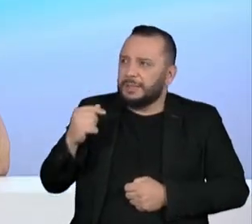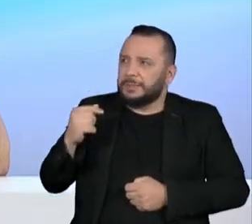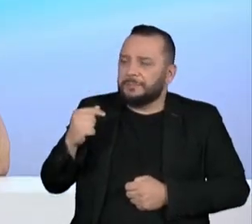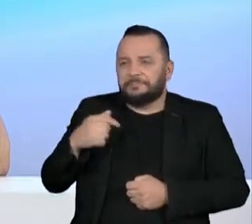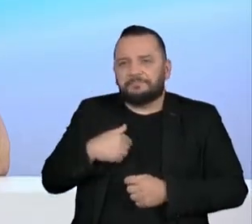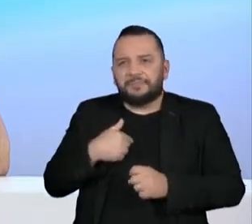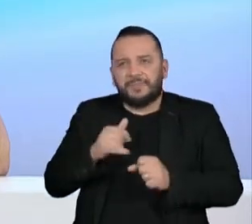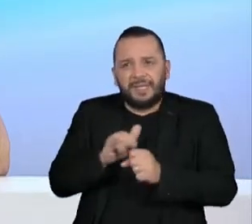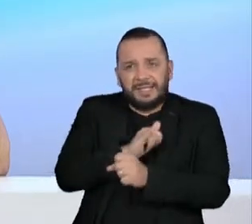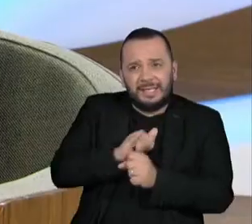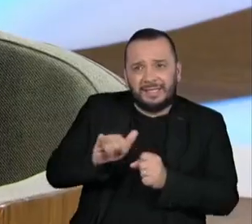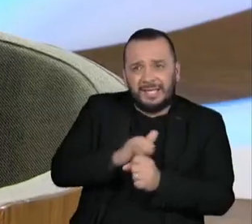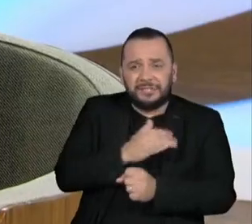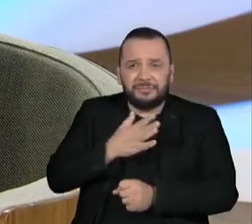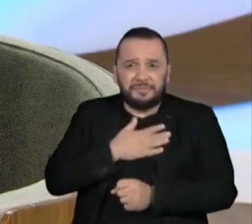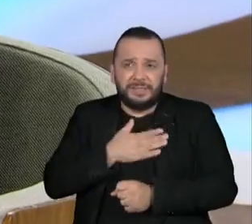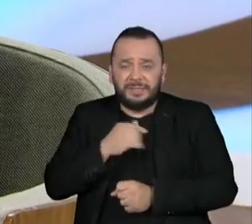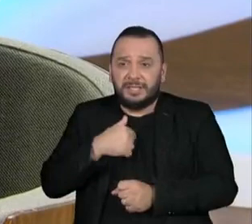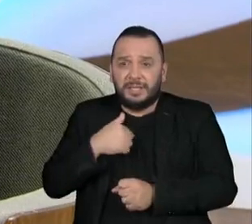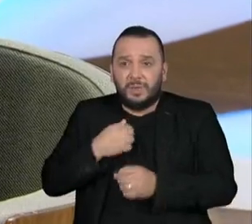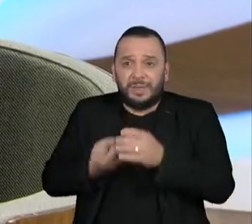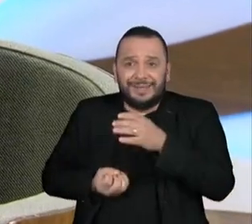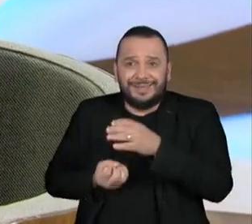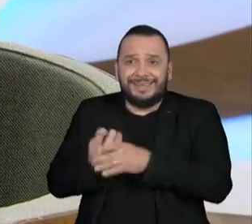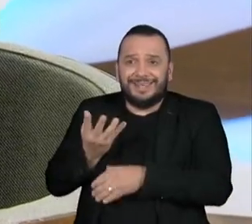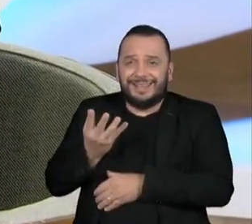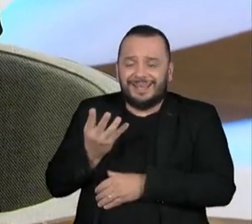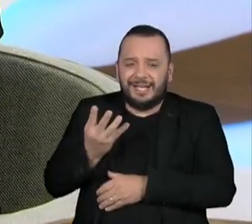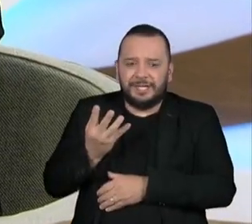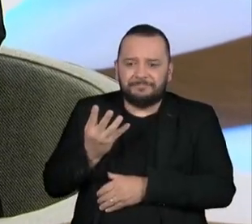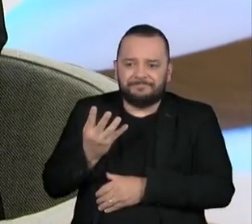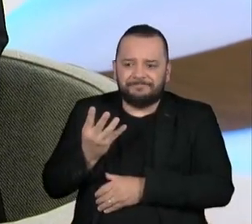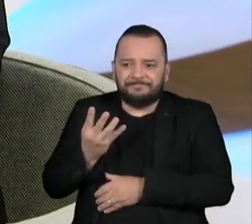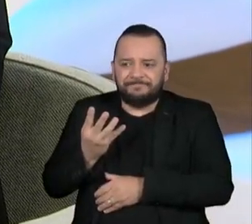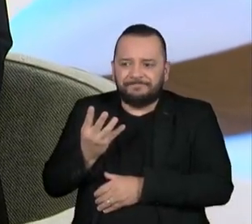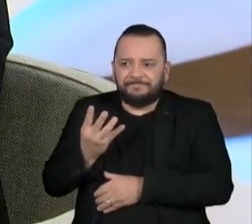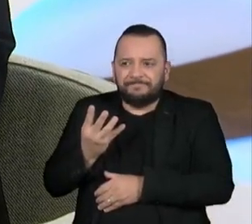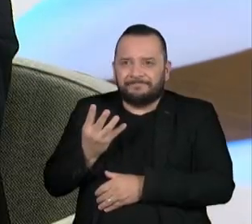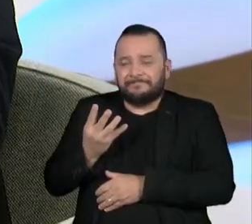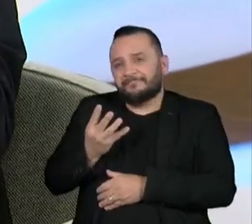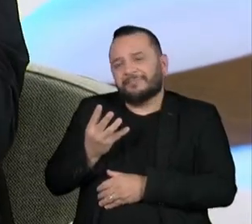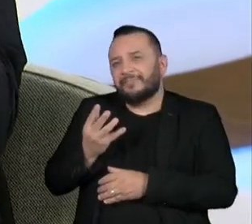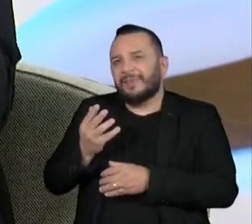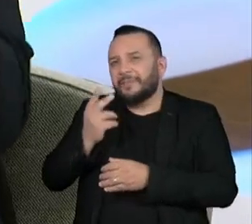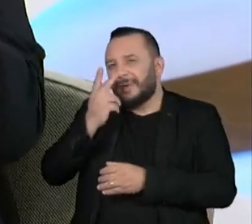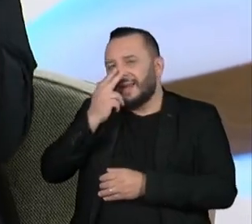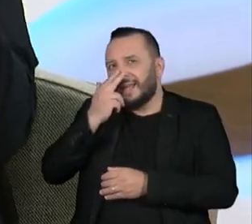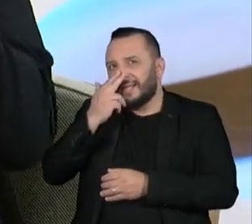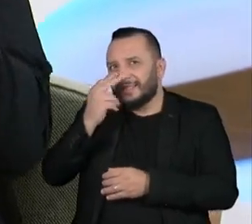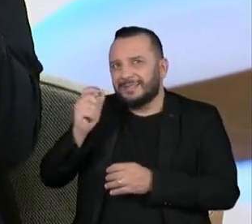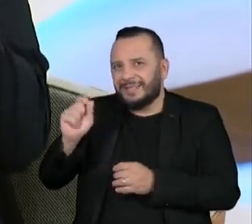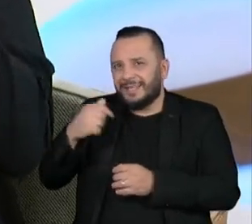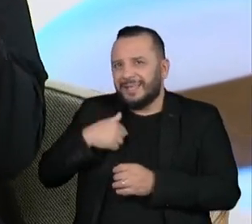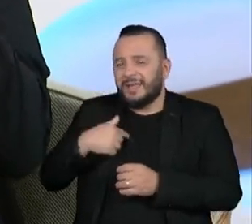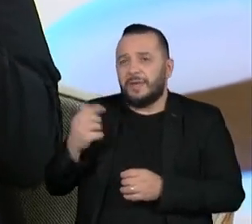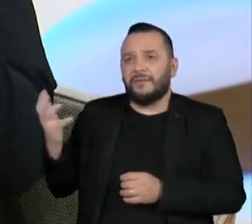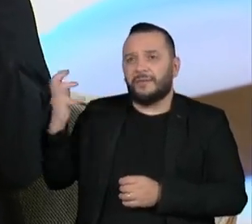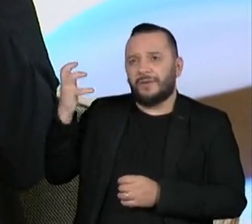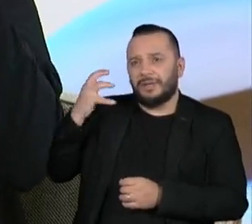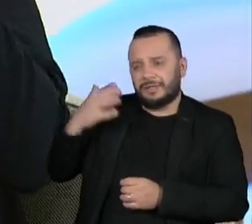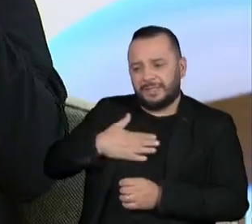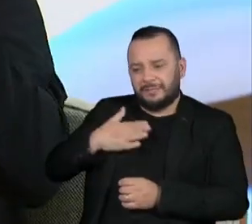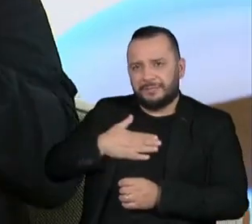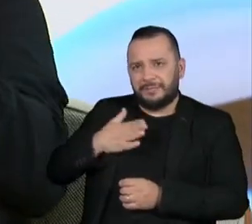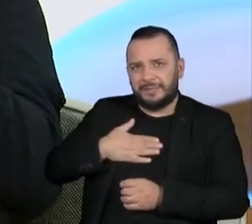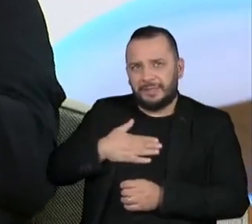estivesse criando uma coisa que acima de tudo me dissesse respeito só a mim. Por isso que ela colhesse aquilo que eu fui colhendo ao longo